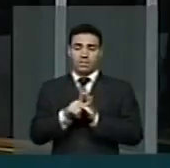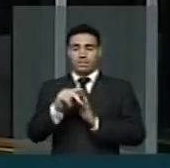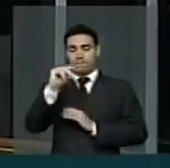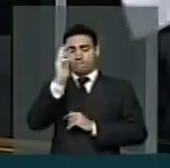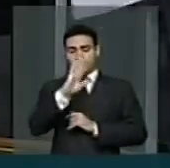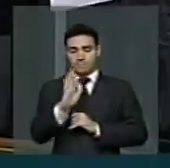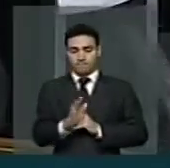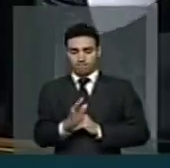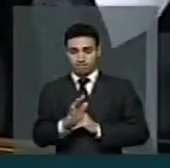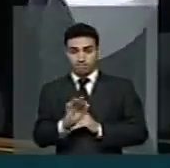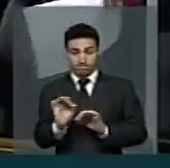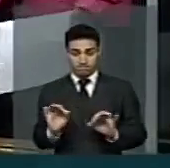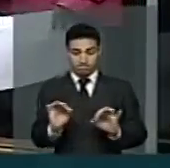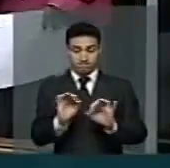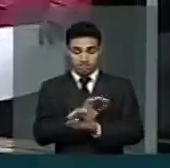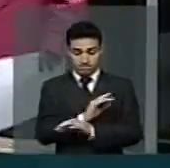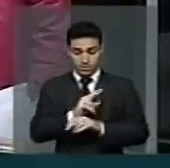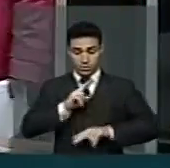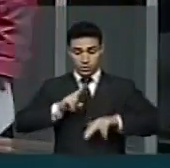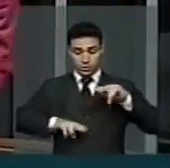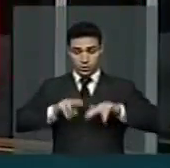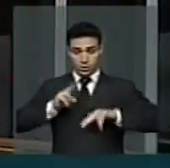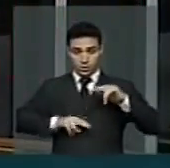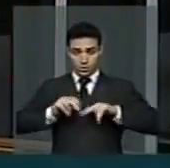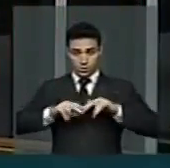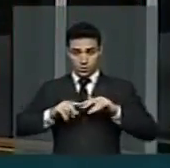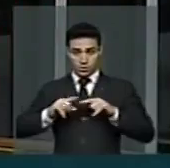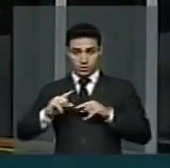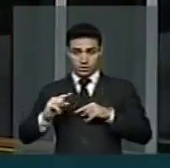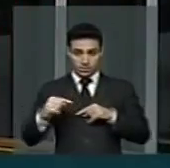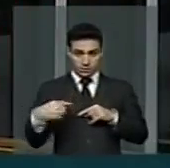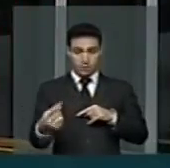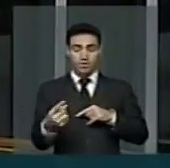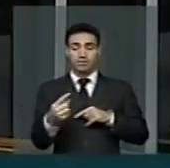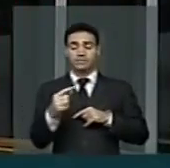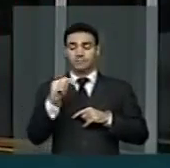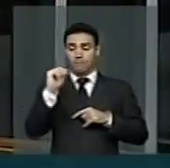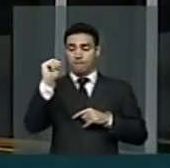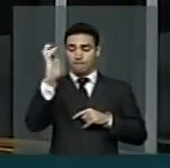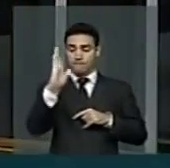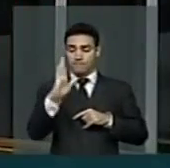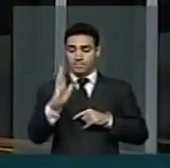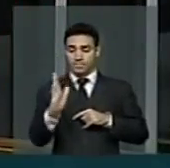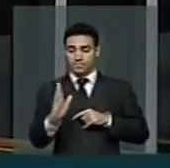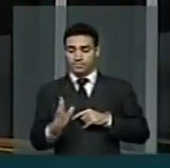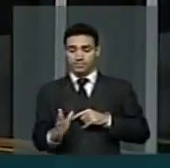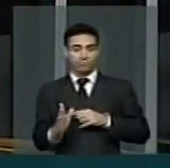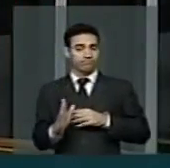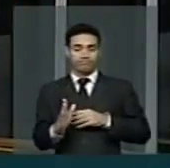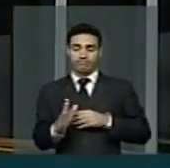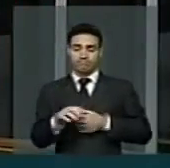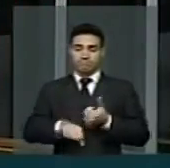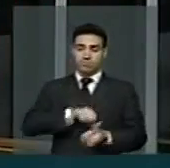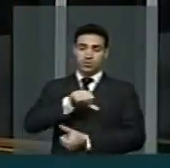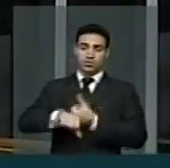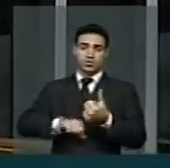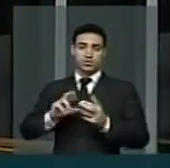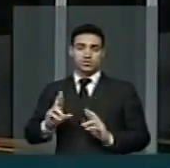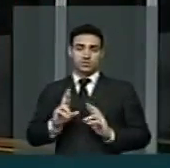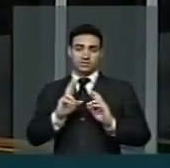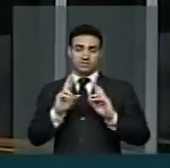brasileira. Depois de junho, senhor presidente, desse ano, o Brasil, podemos dizer, não é mais o mesmo.